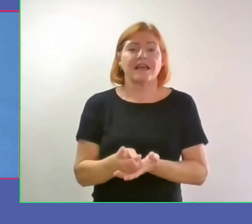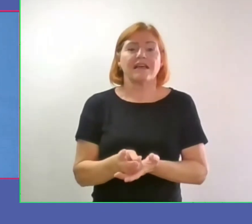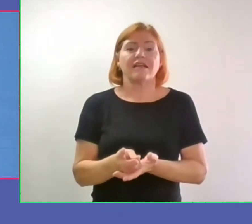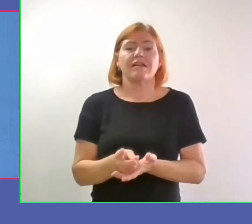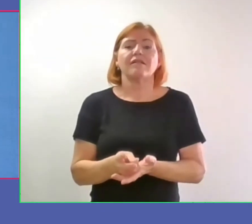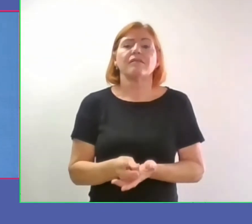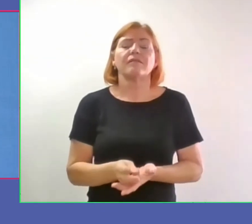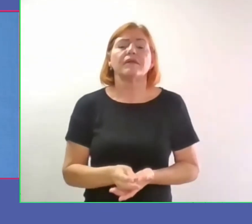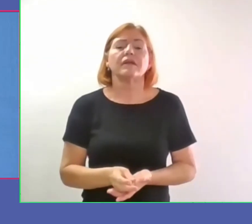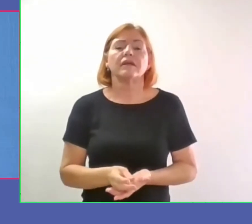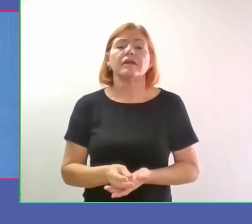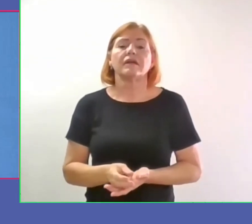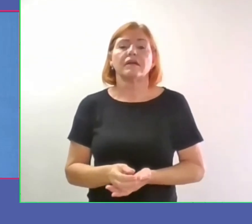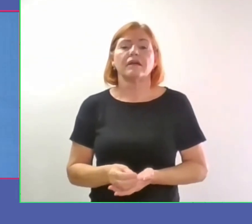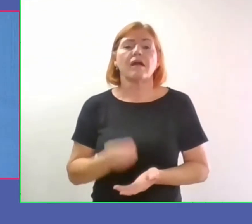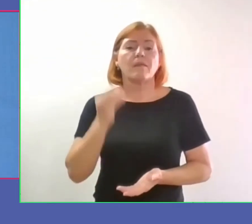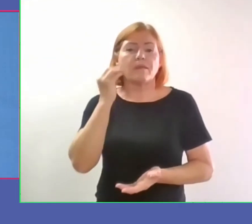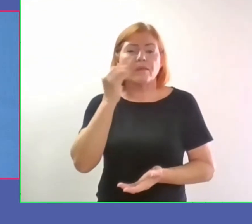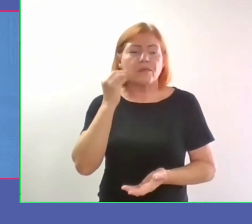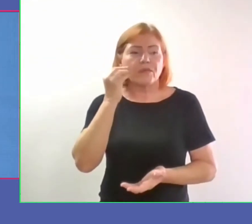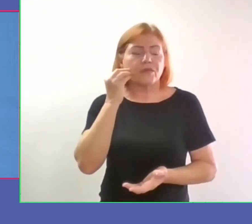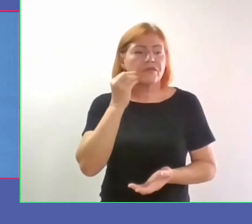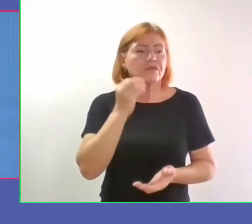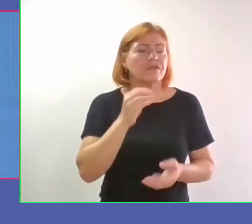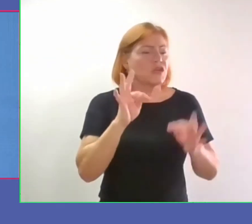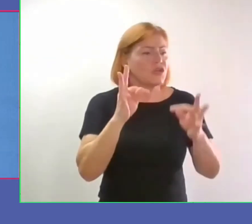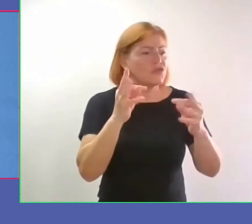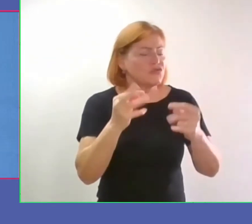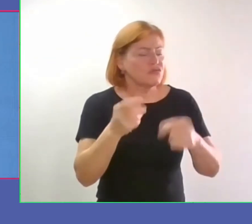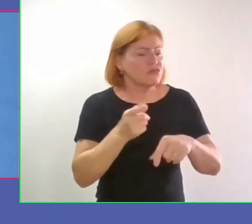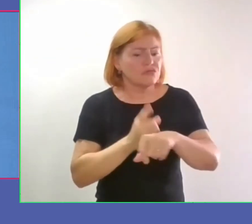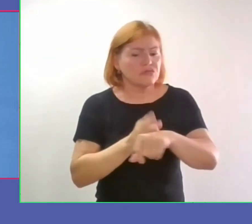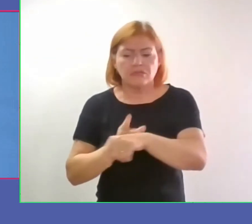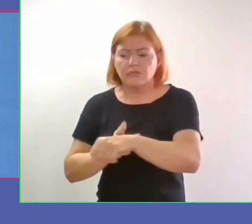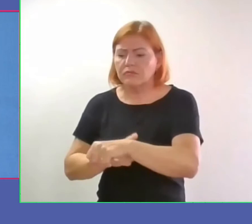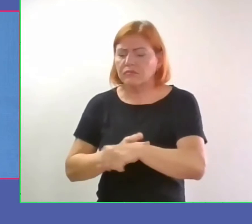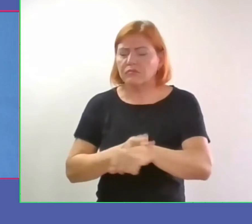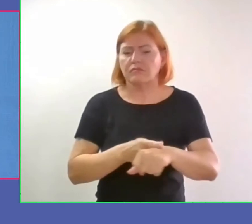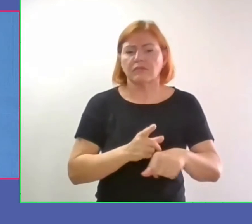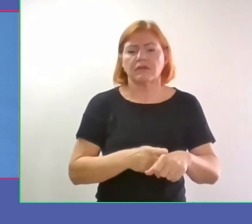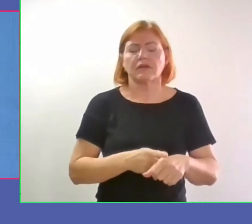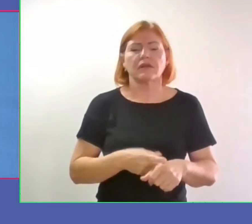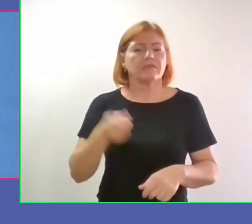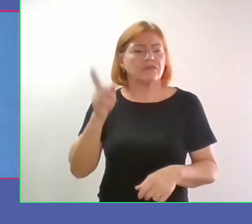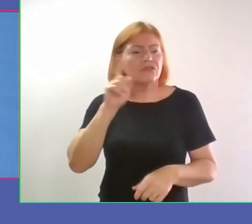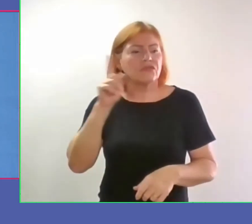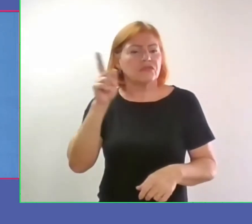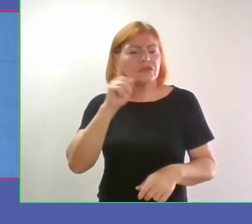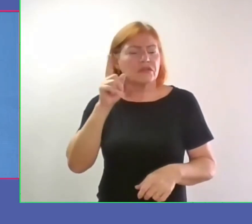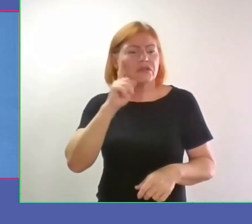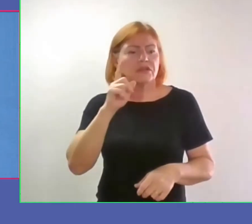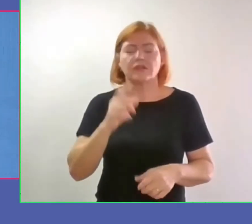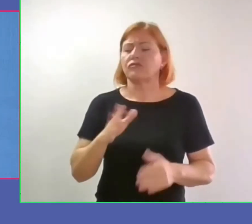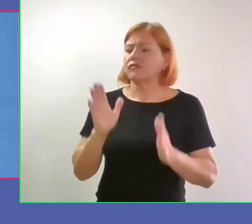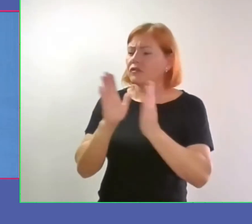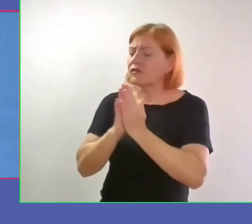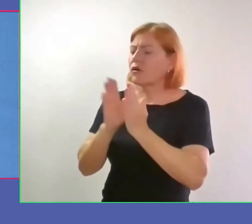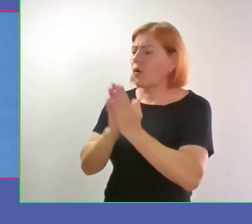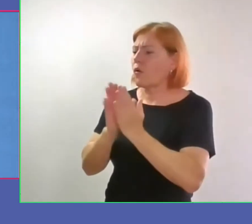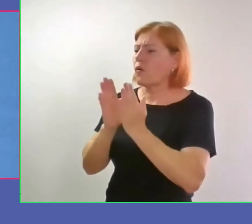oportunidade. Nós temos, né, podemos no dia a dia, no nosso viver, pregar o evangelho, orar com as pessoas. Não